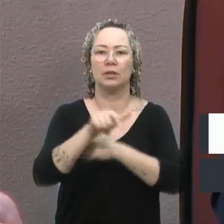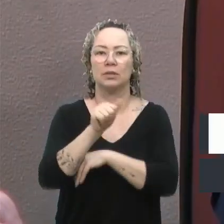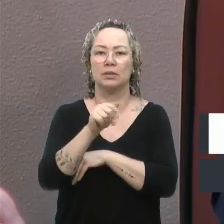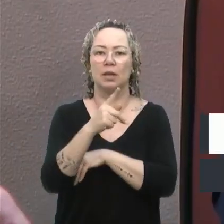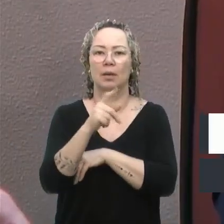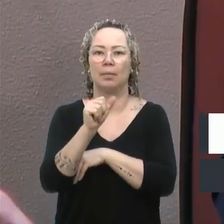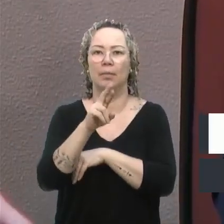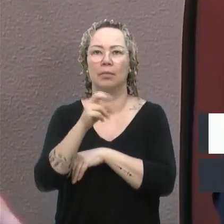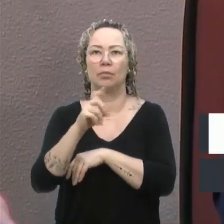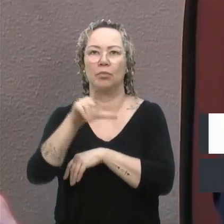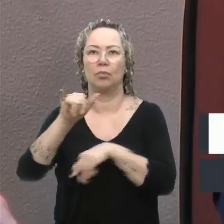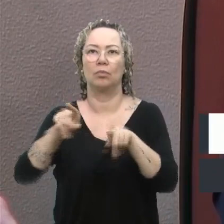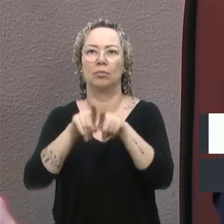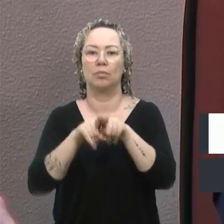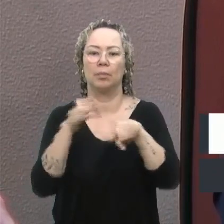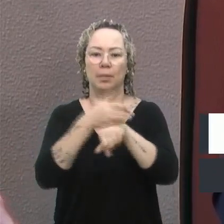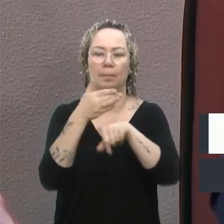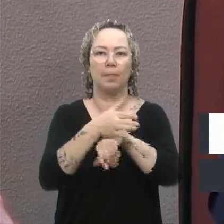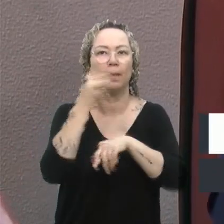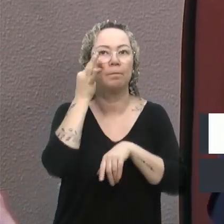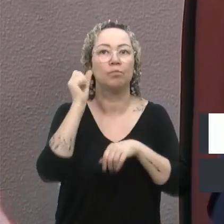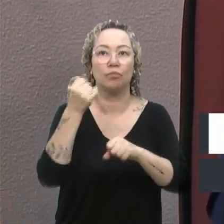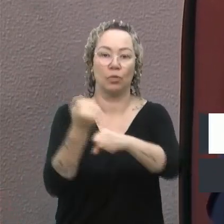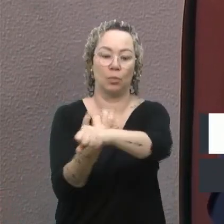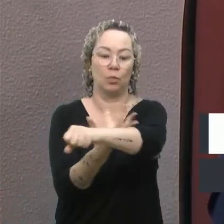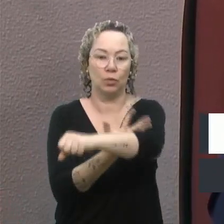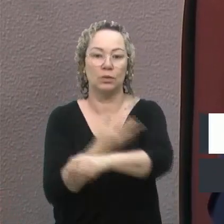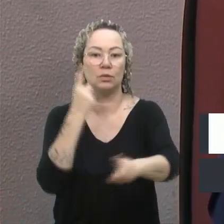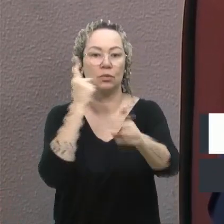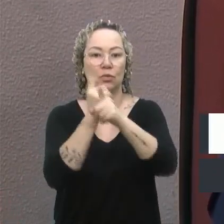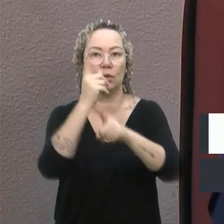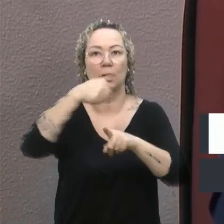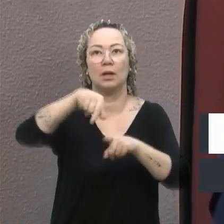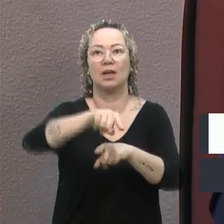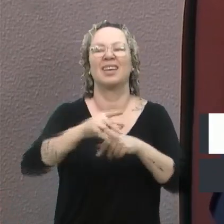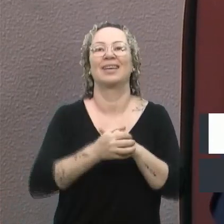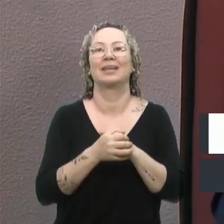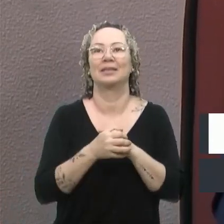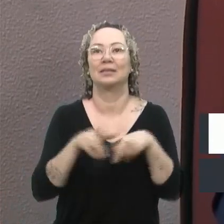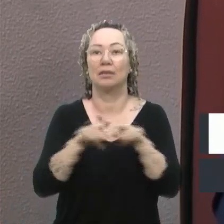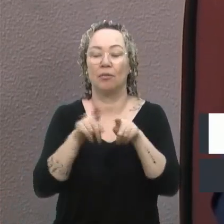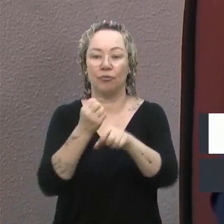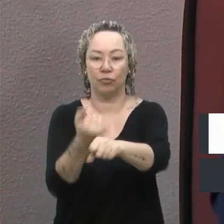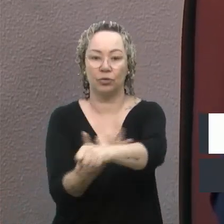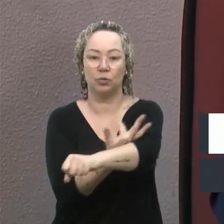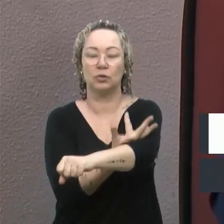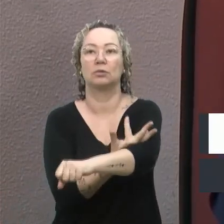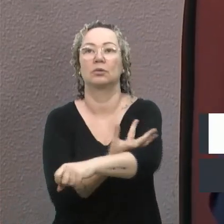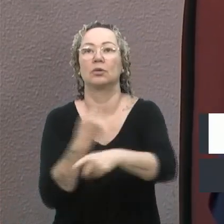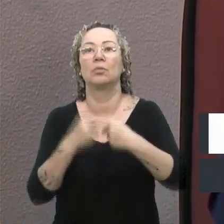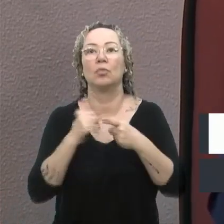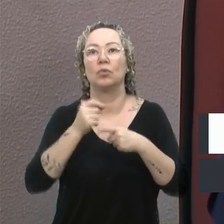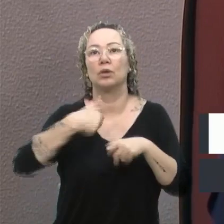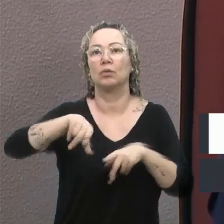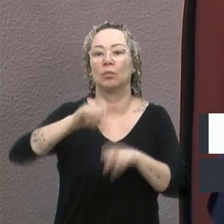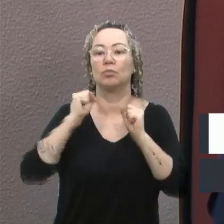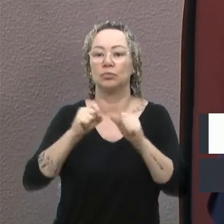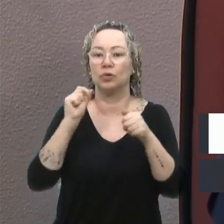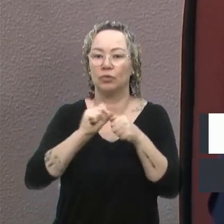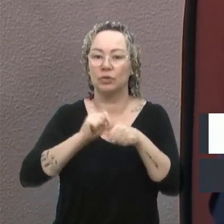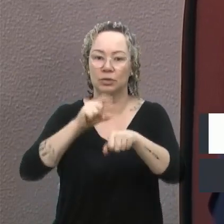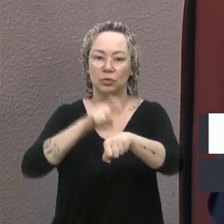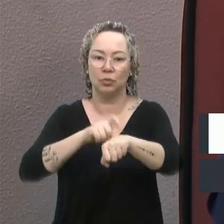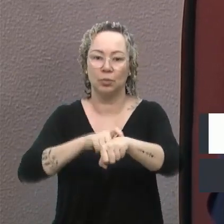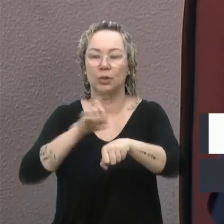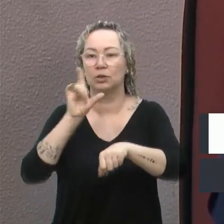lá. Foi até uma emoção encontrar eles, né? A gente encontrou, foi até emocionante, porque o que nós podíamos fazer no momento realmente